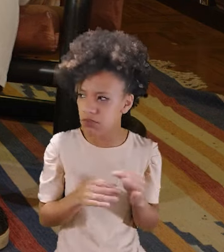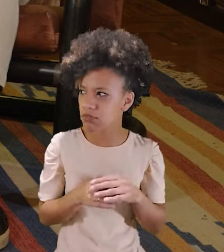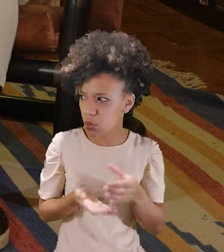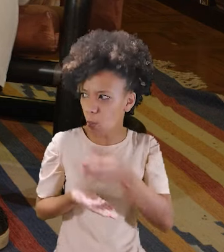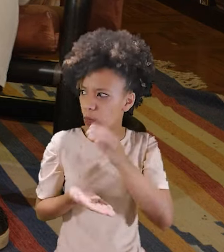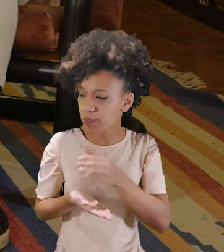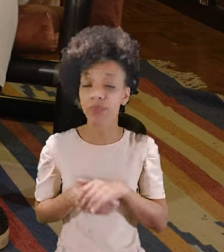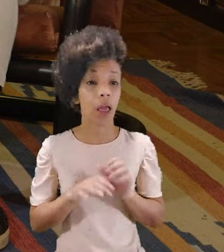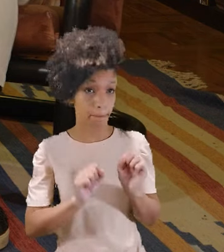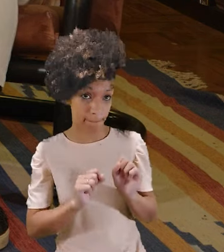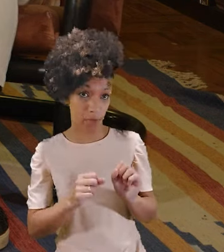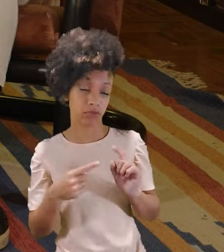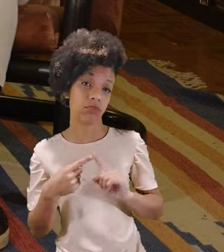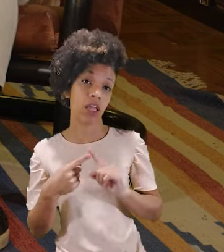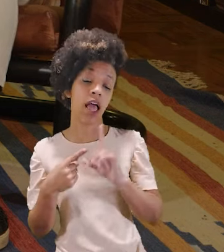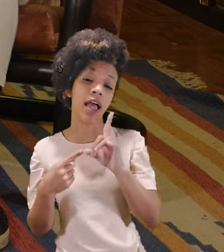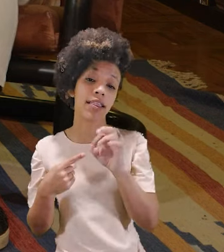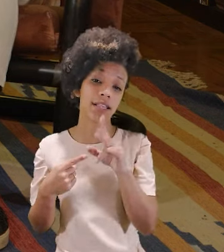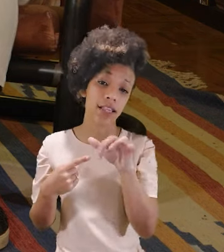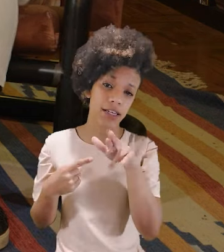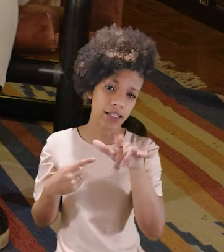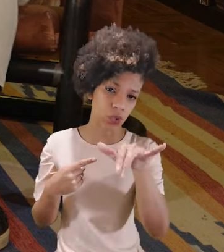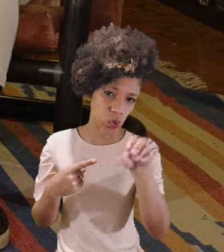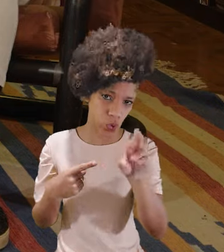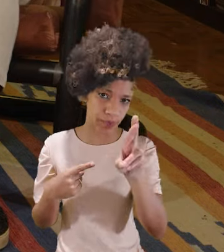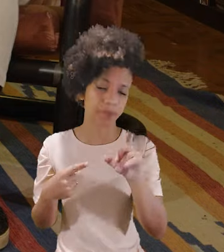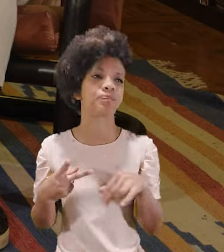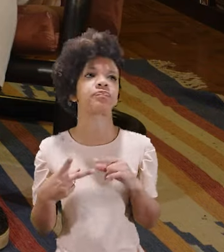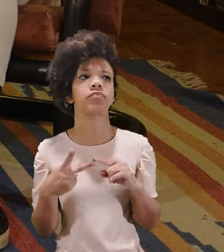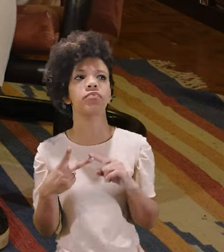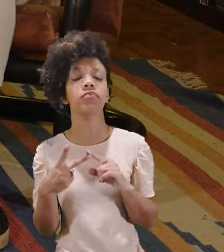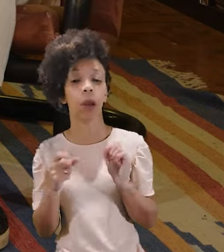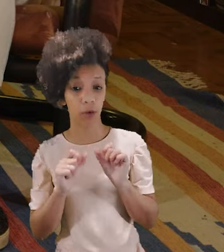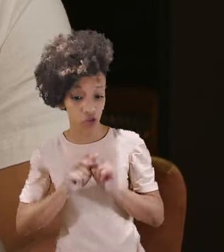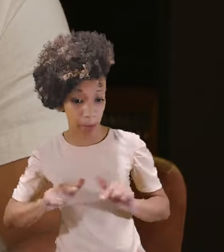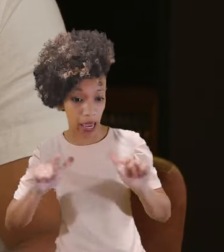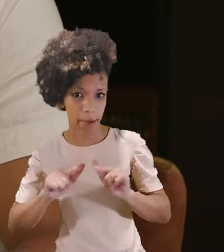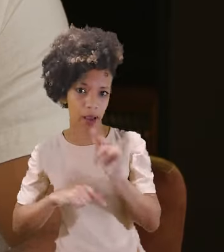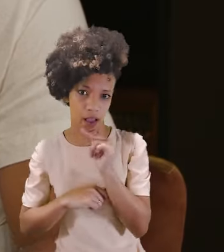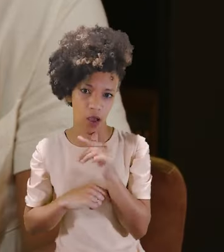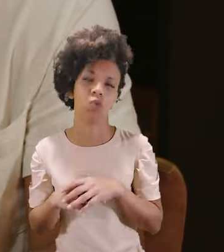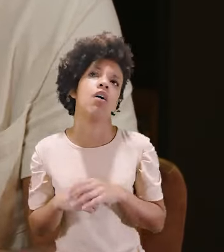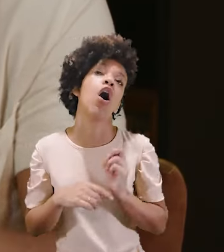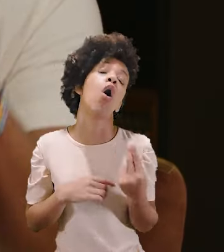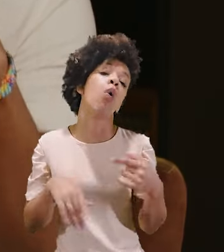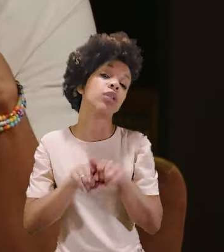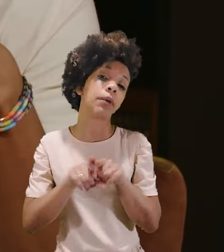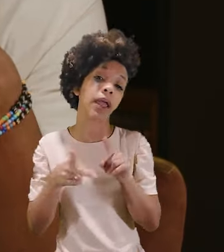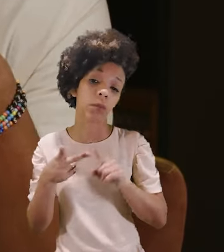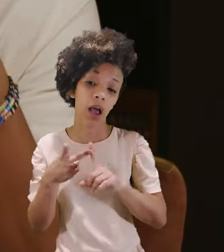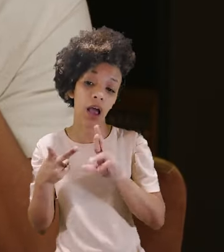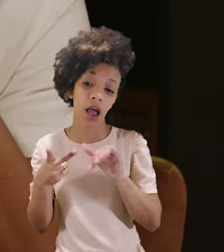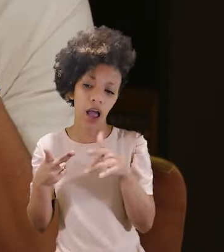você pode ter um dessalinizador Jeová por alguns édios na embarcação você pode trazer sinalizador mas eu Profissional ou